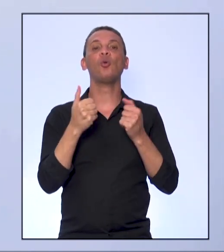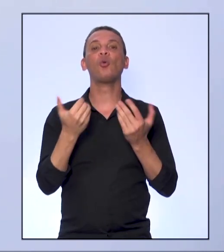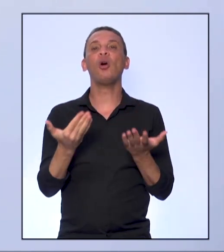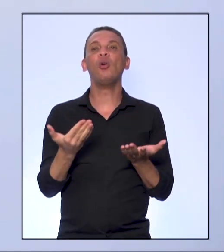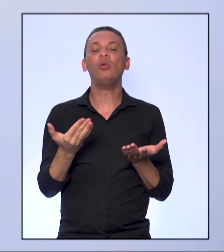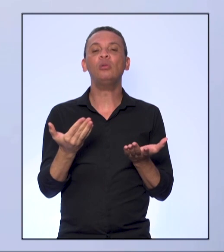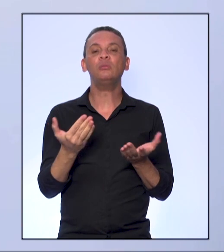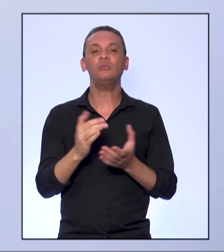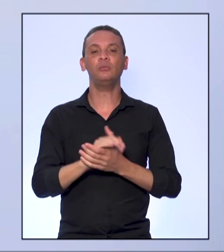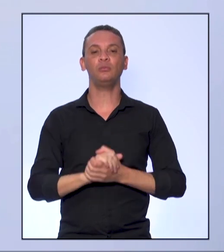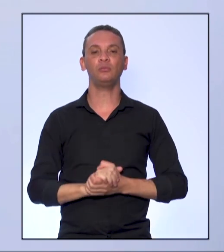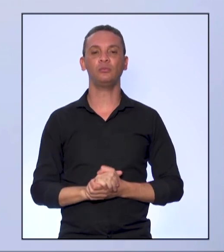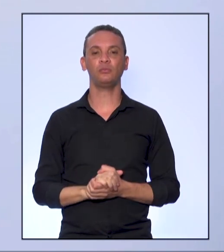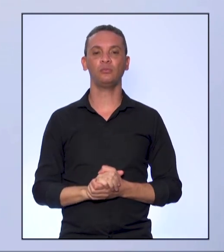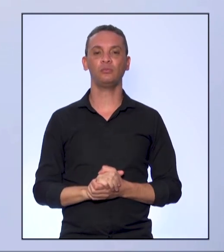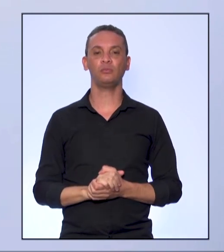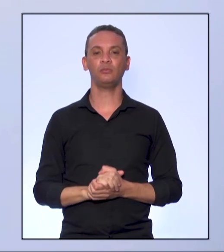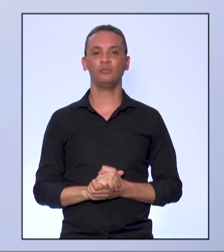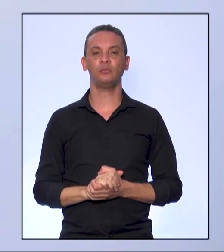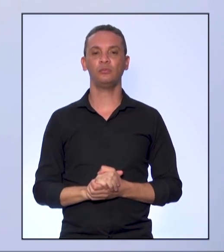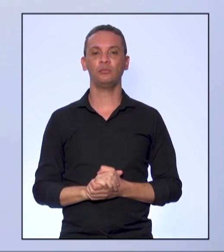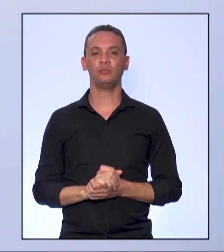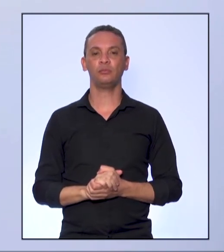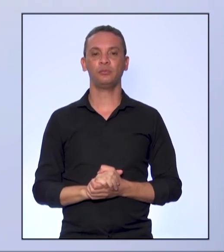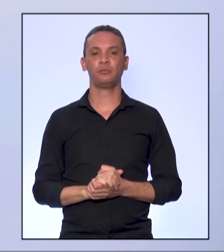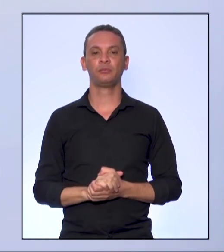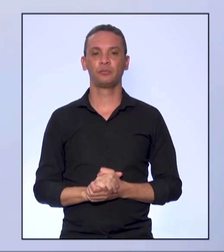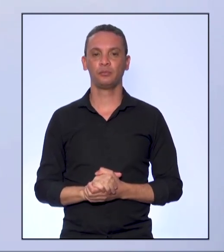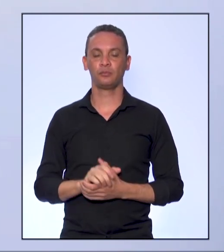exemplo aqui para vocês. Quem? O